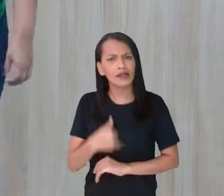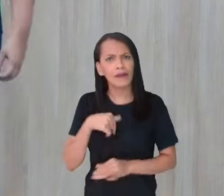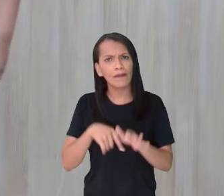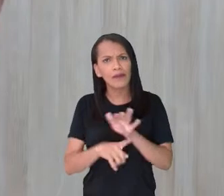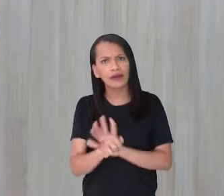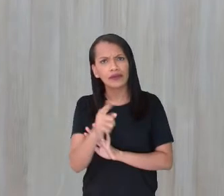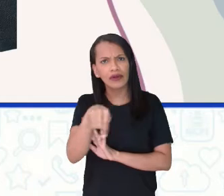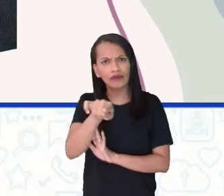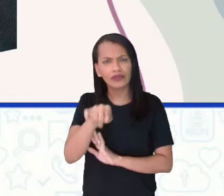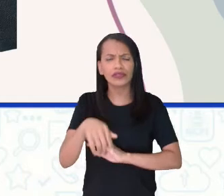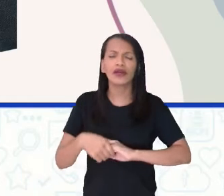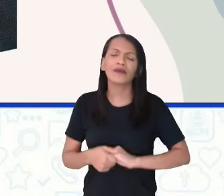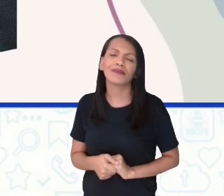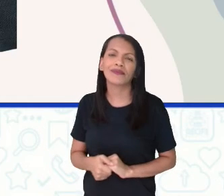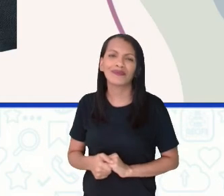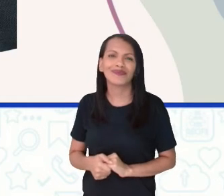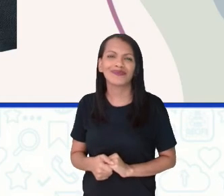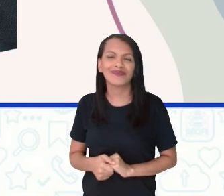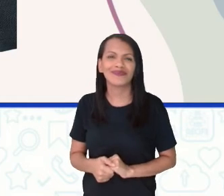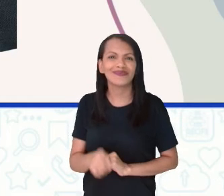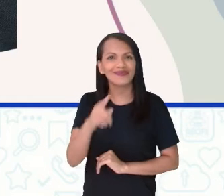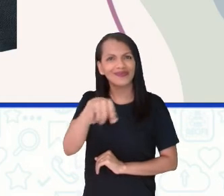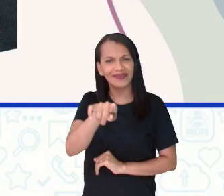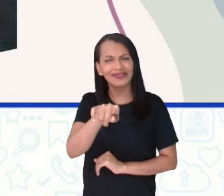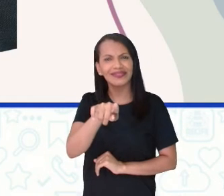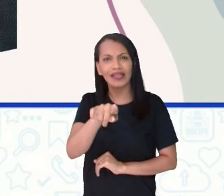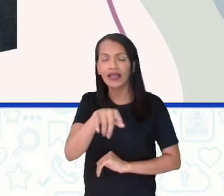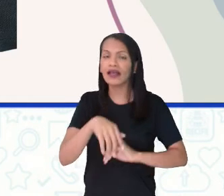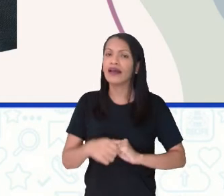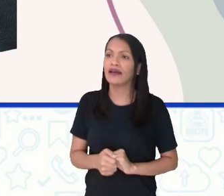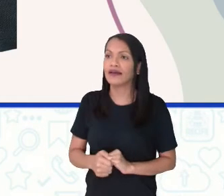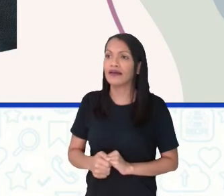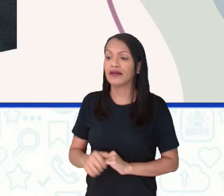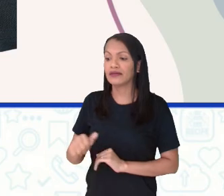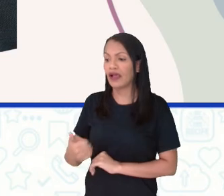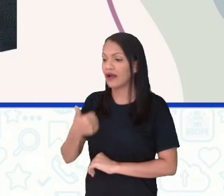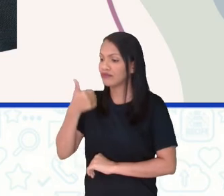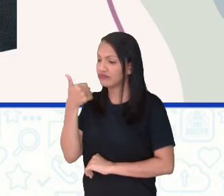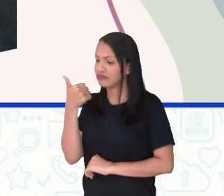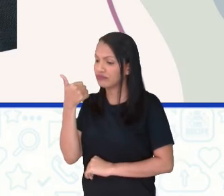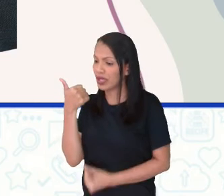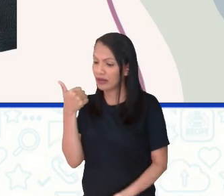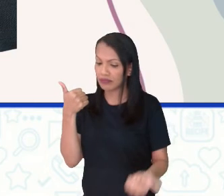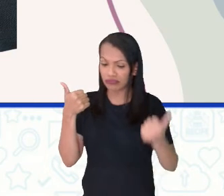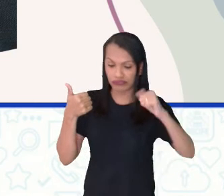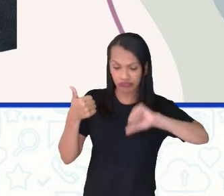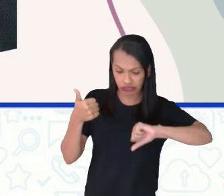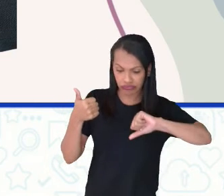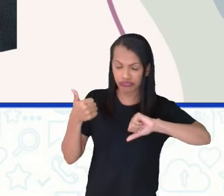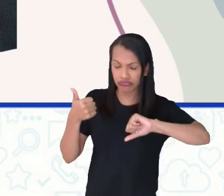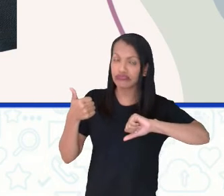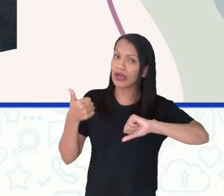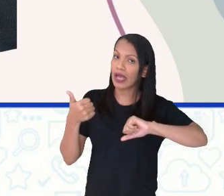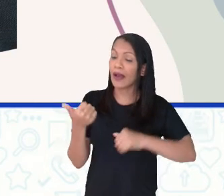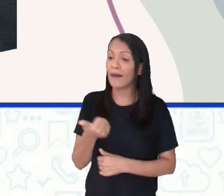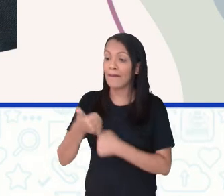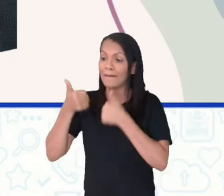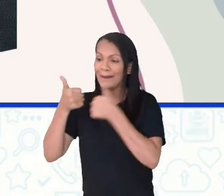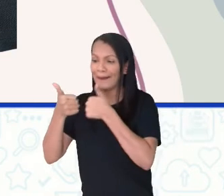perguntasse a você assim, você é a favor ou contra o uso das redes